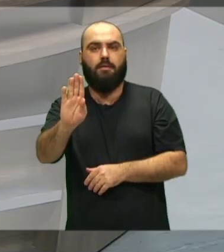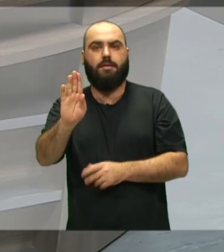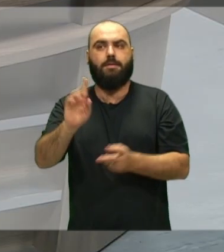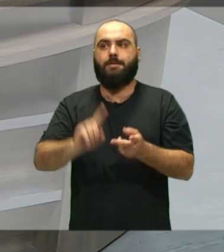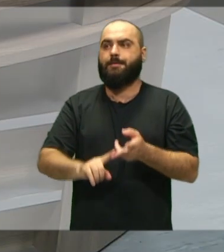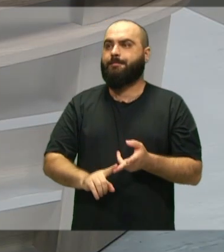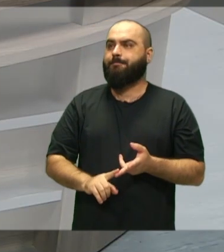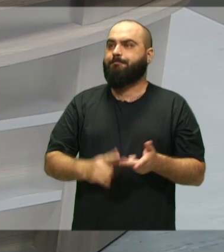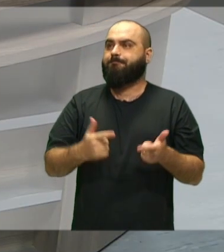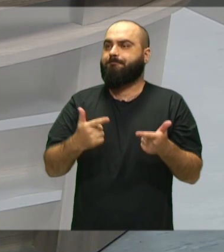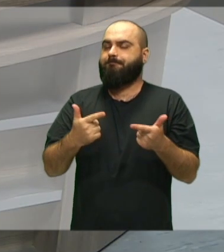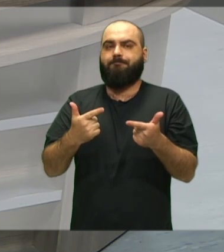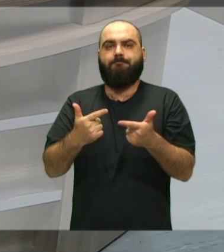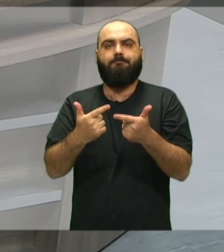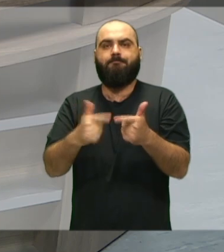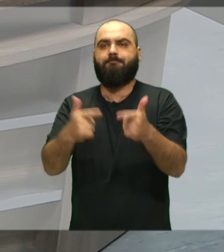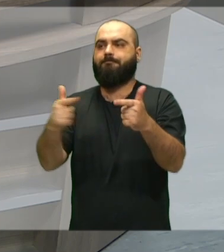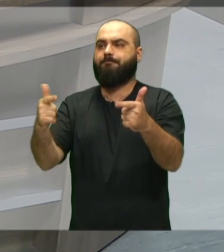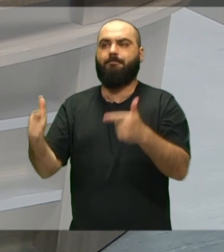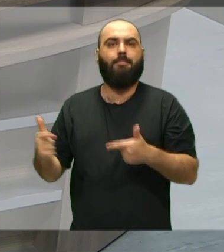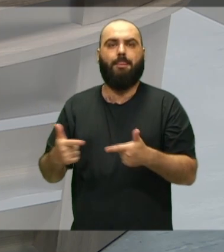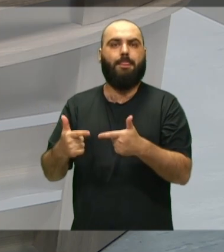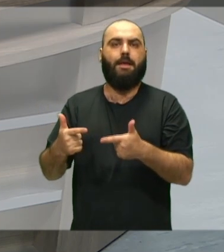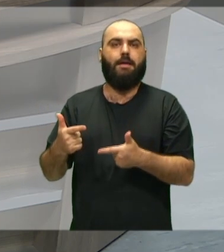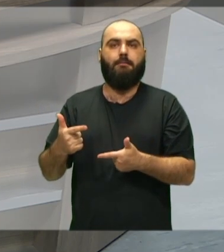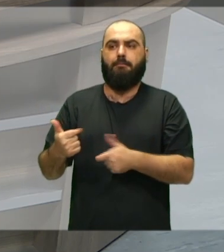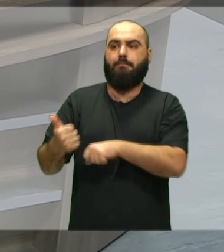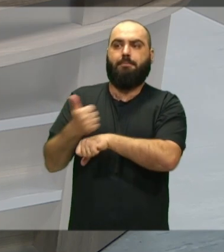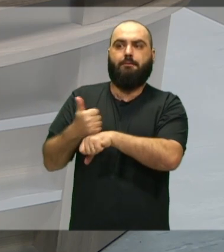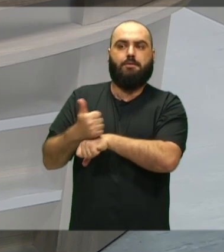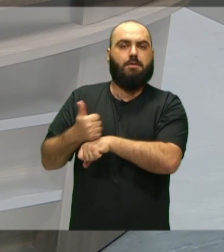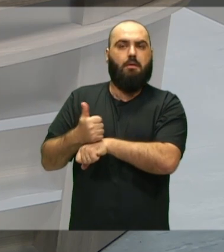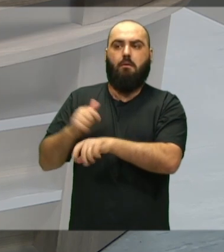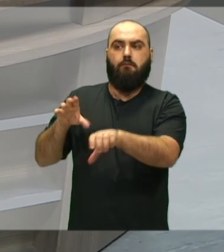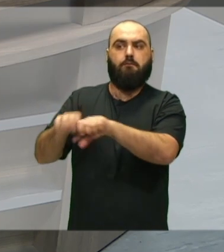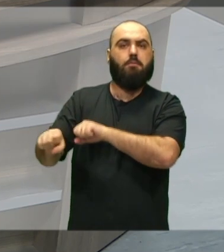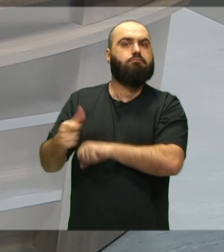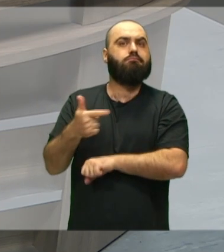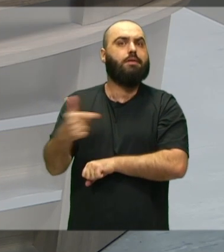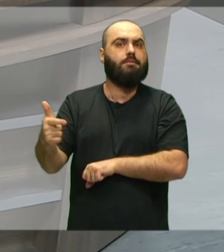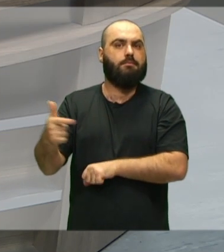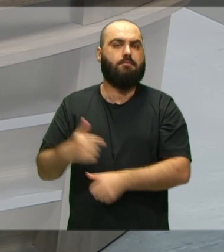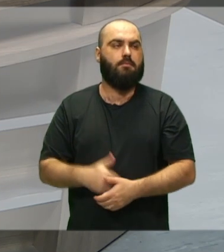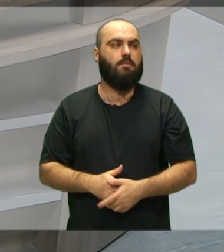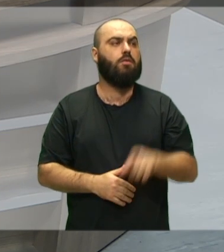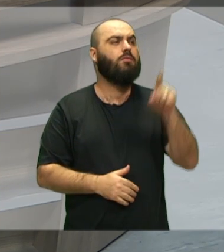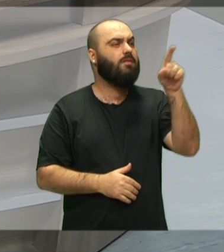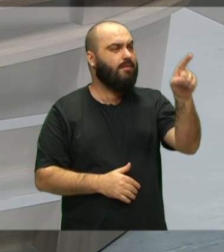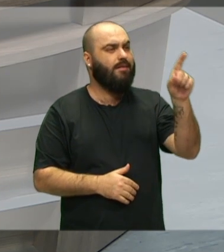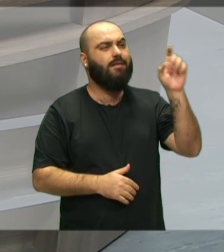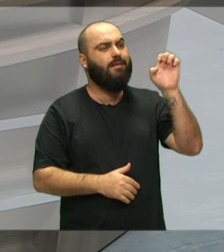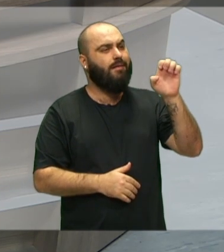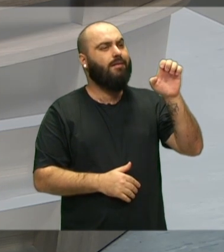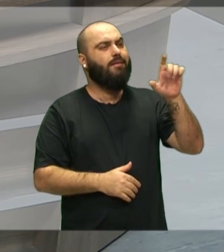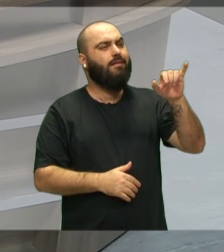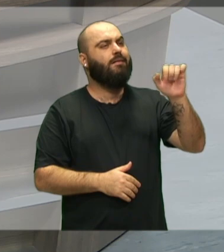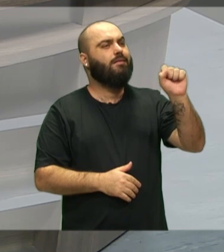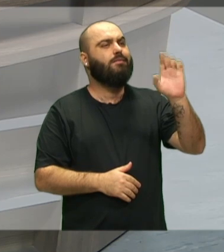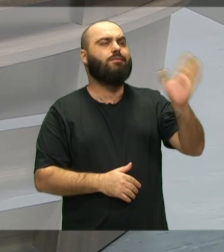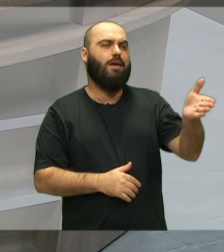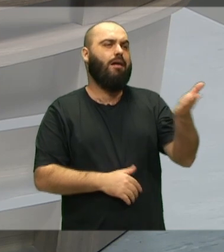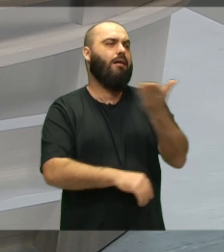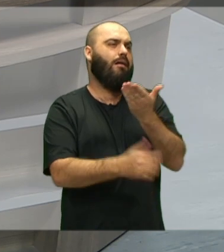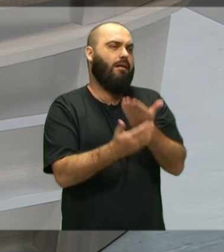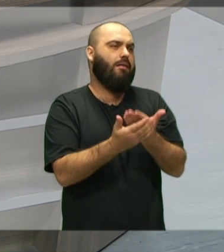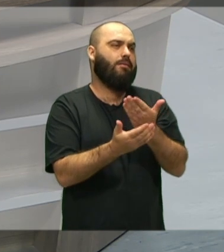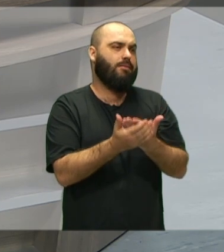tem a sua vida profissional bem formada, né? Elis, tu já foi estudante? Na época, estudante, para a gente